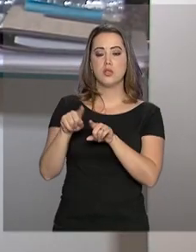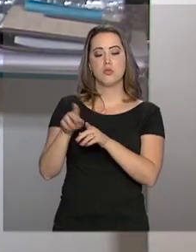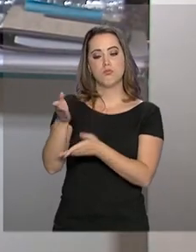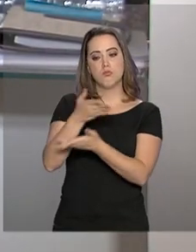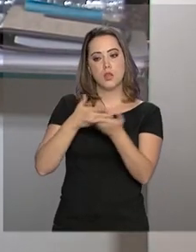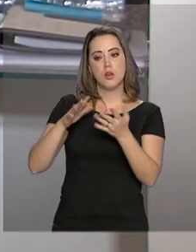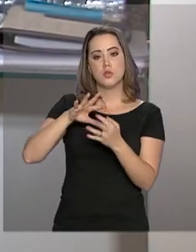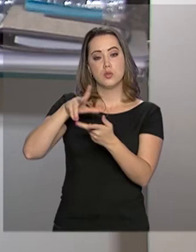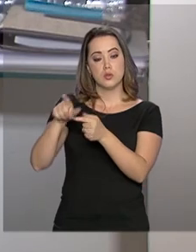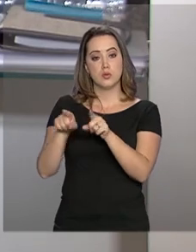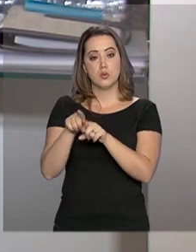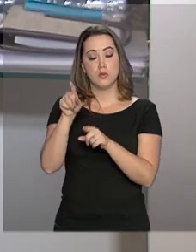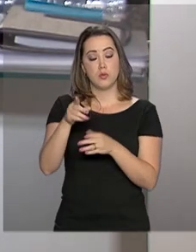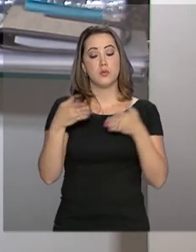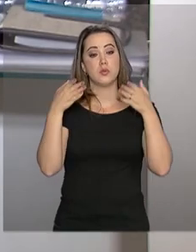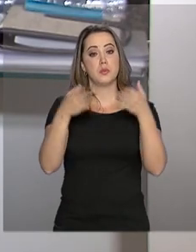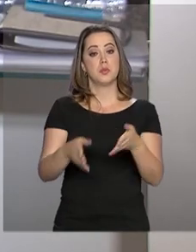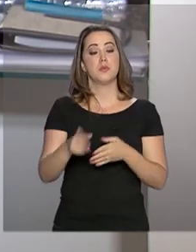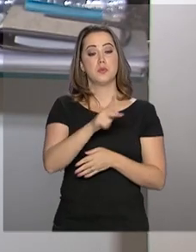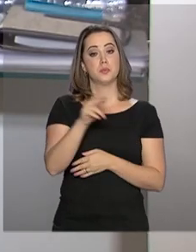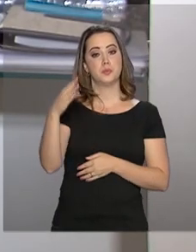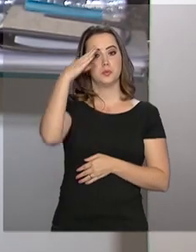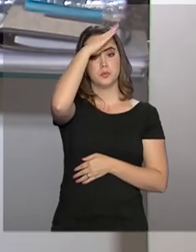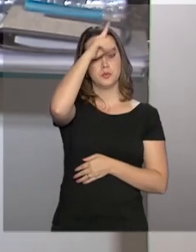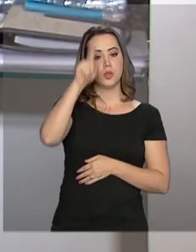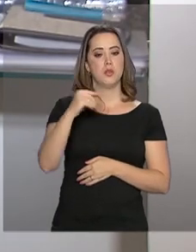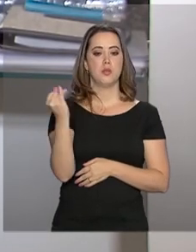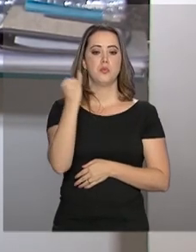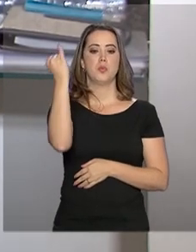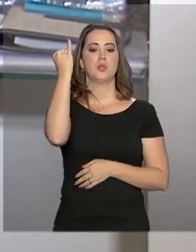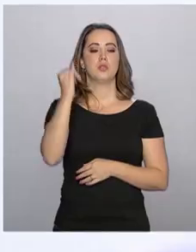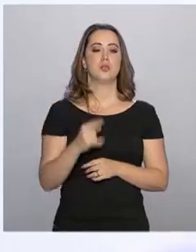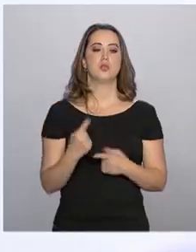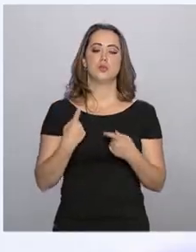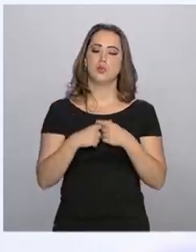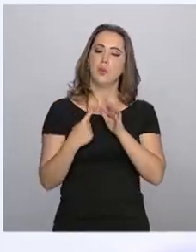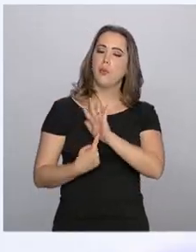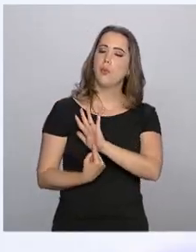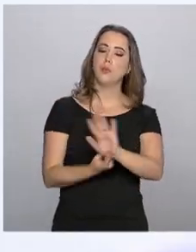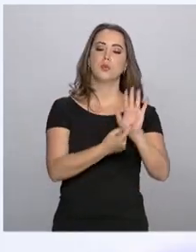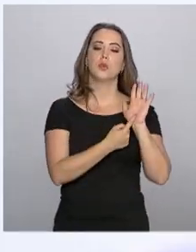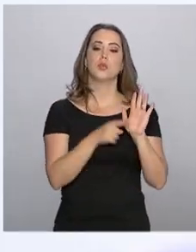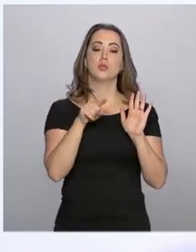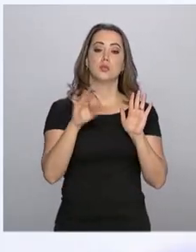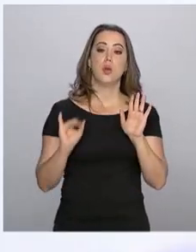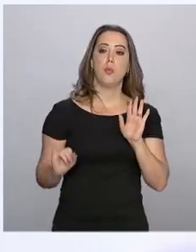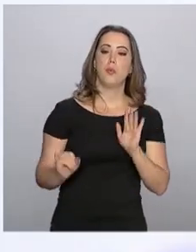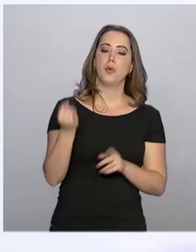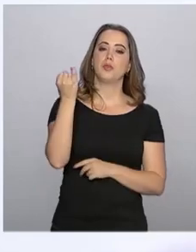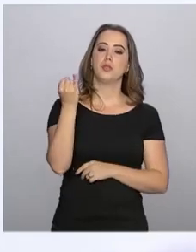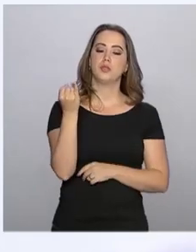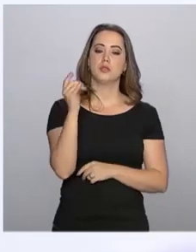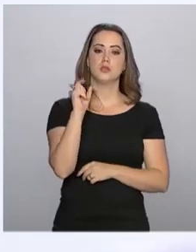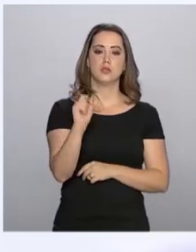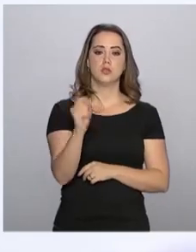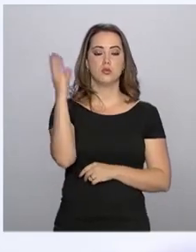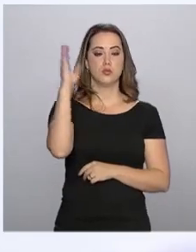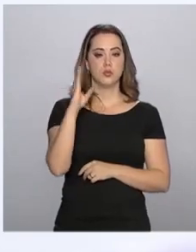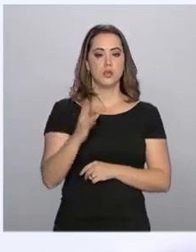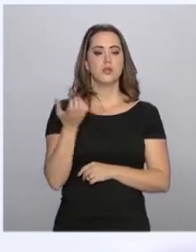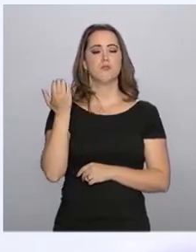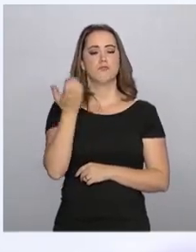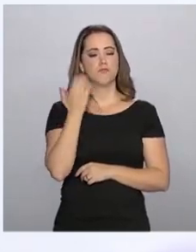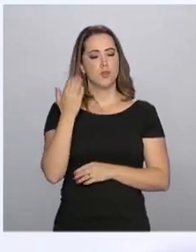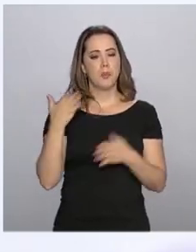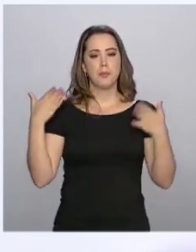presidente jair bolsonaro no fórum econômico mundial é importante isso porque é uma oportunidade de mostrar que o brasil quer